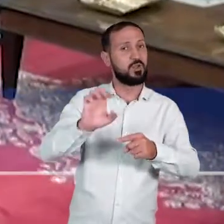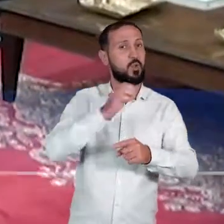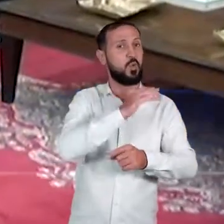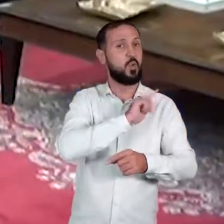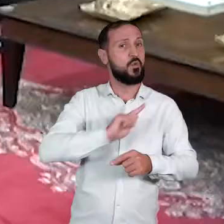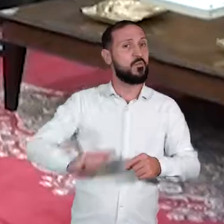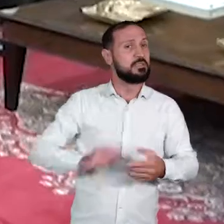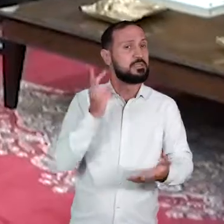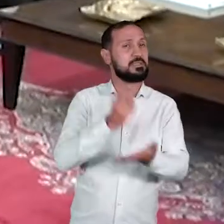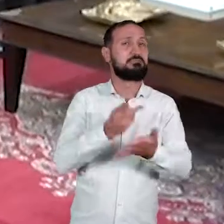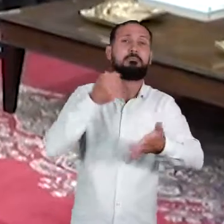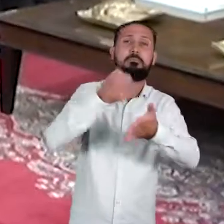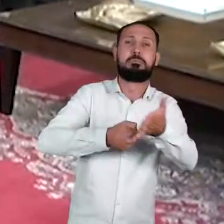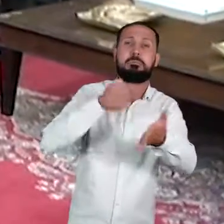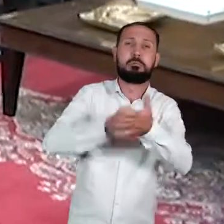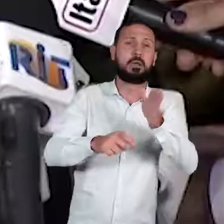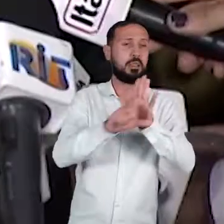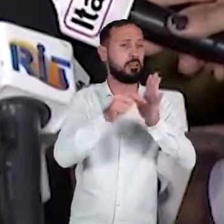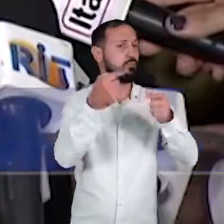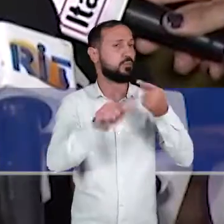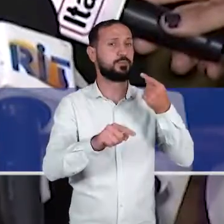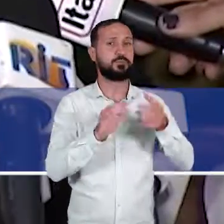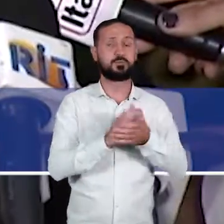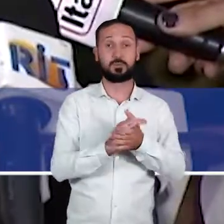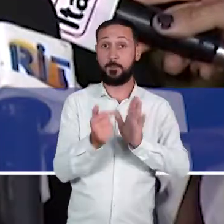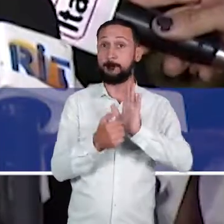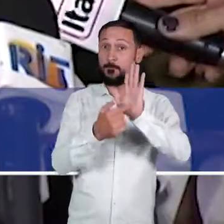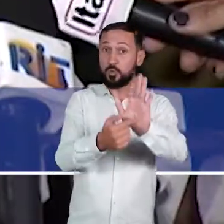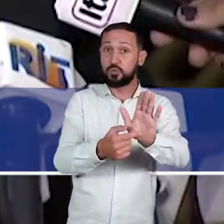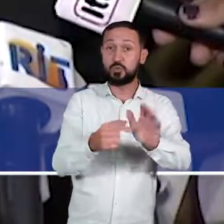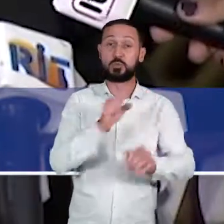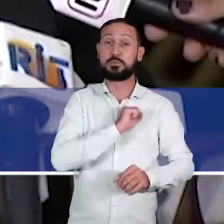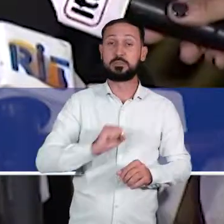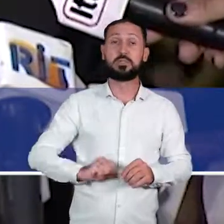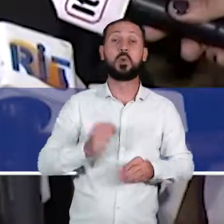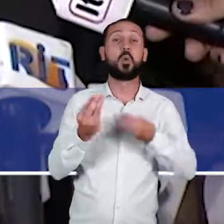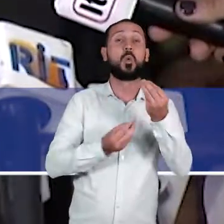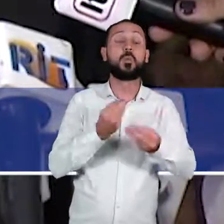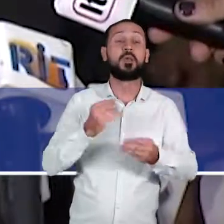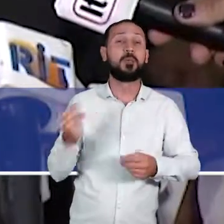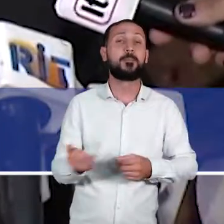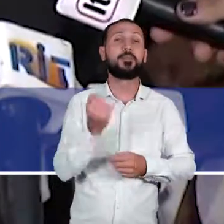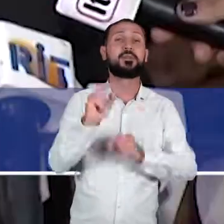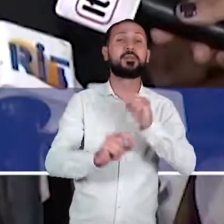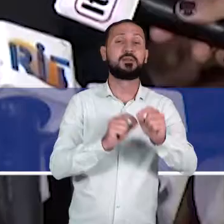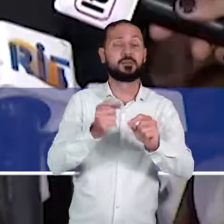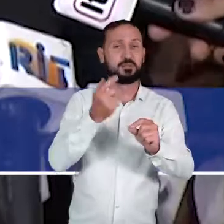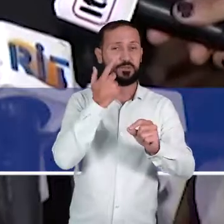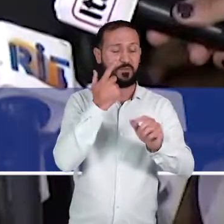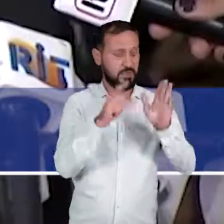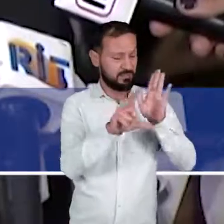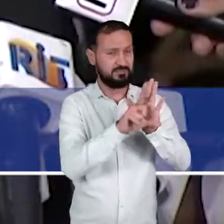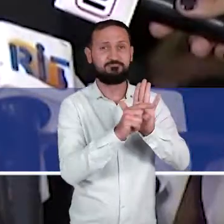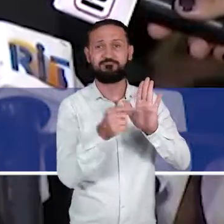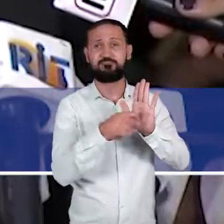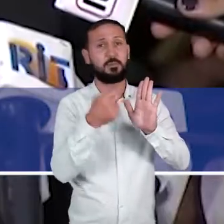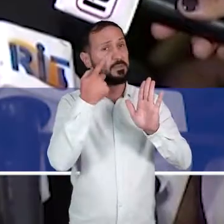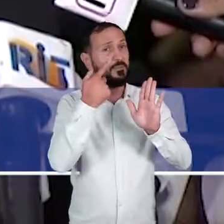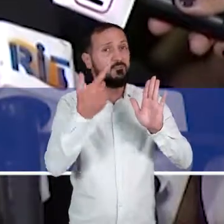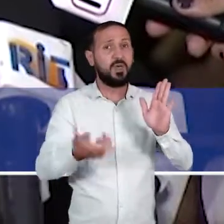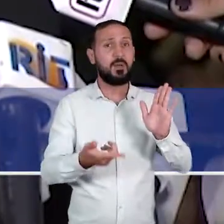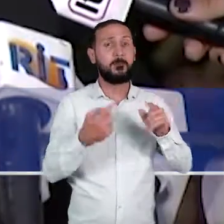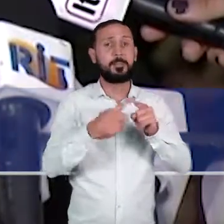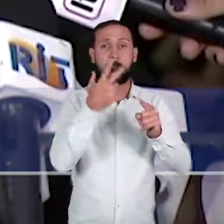governadores sempre protestaram contra essa lei. Demonstramos aos senadores a importância de se rever essa legislação,